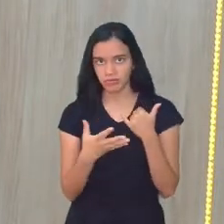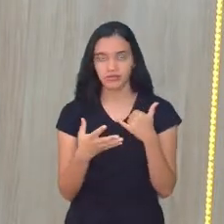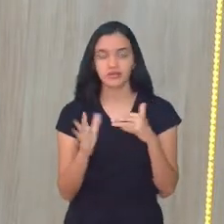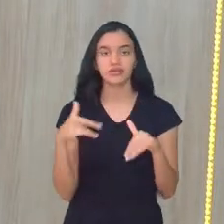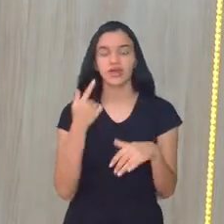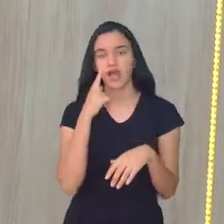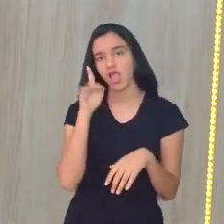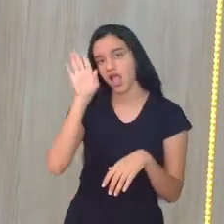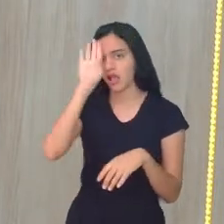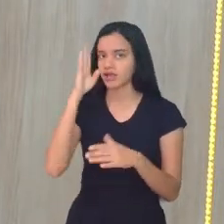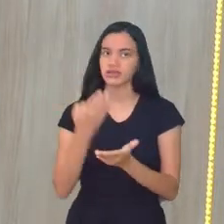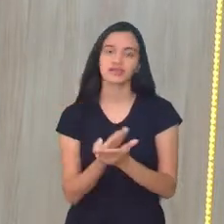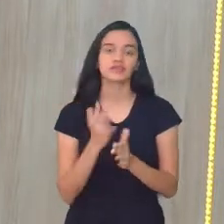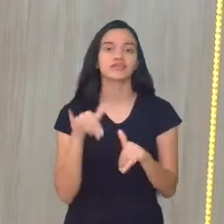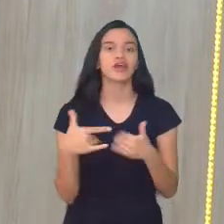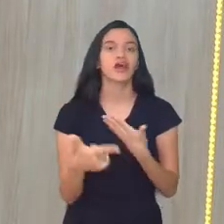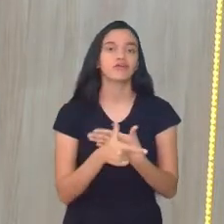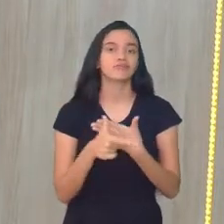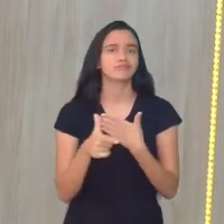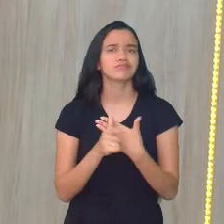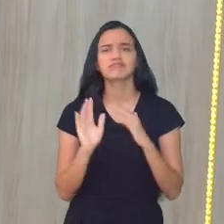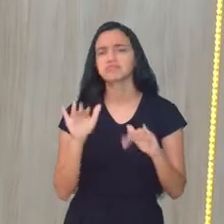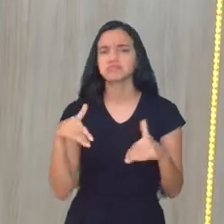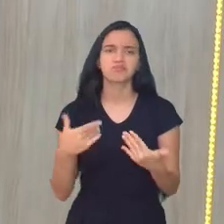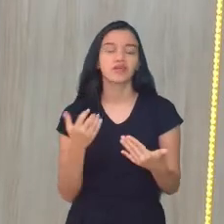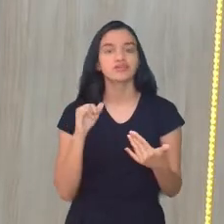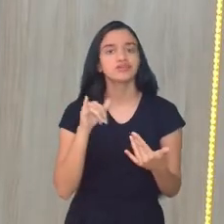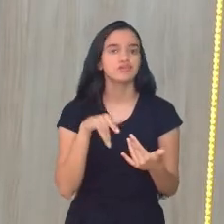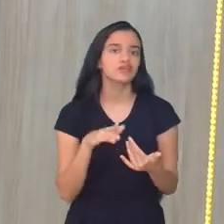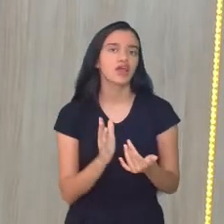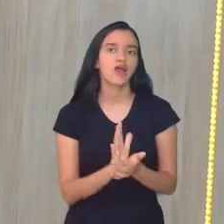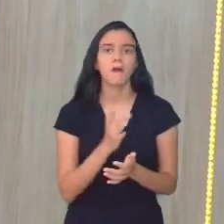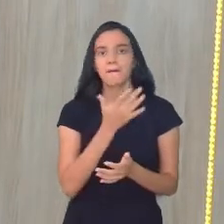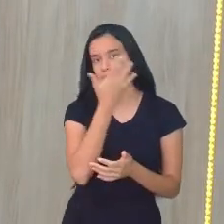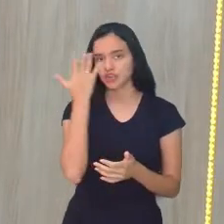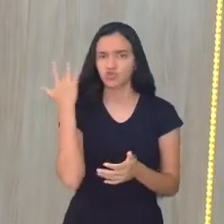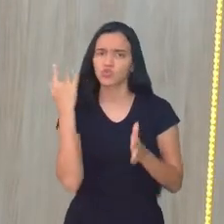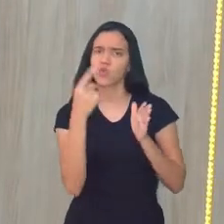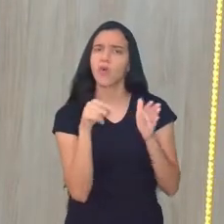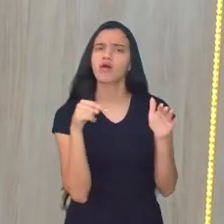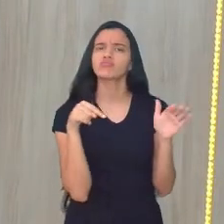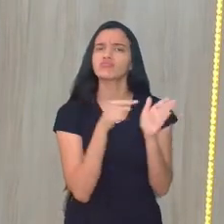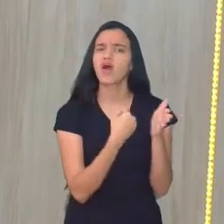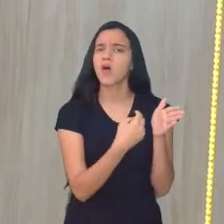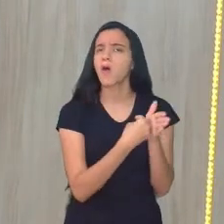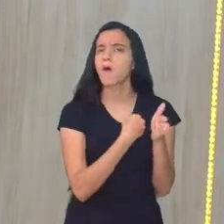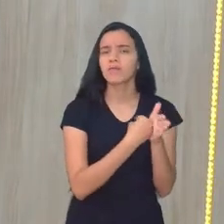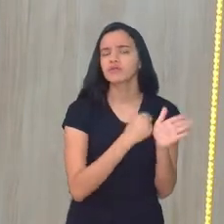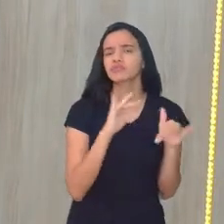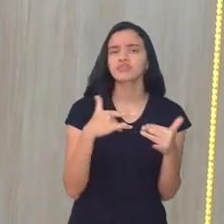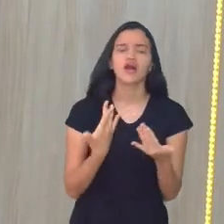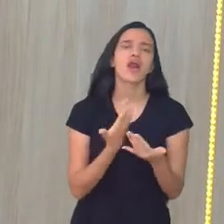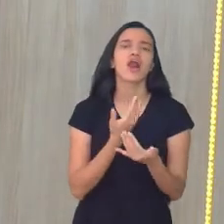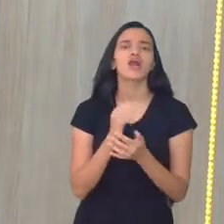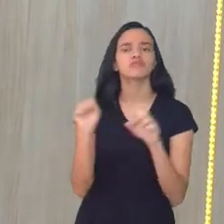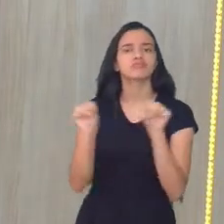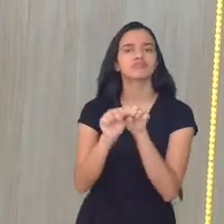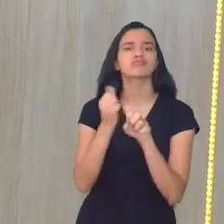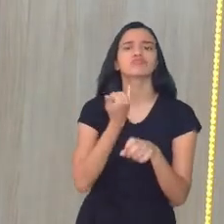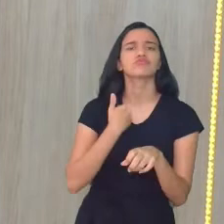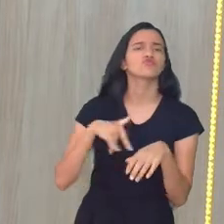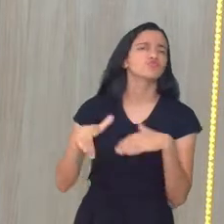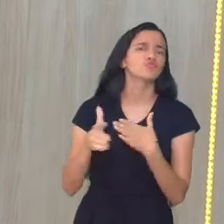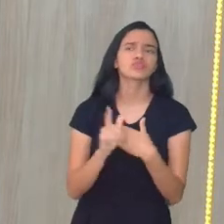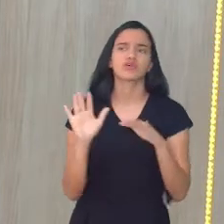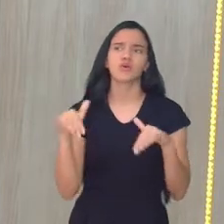eu acredito que a gente está com a função, né? Se por acaso alguém questionasse qual é a função do sistema nervoso, eu acredito que essa